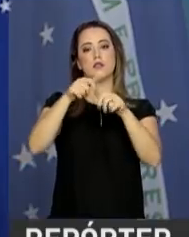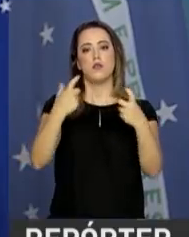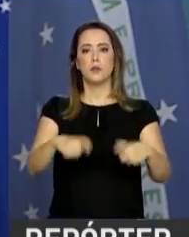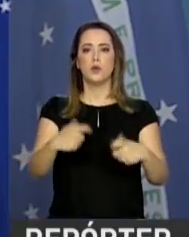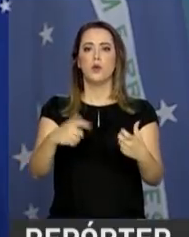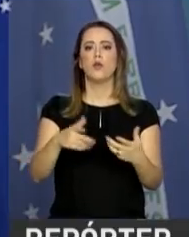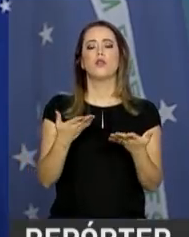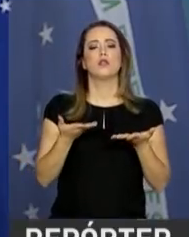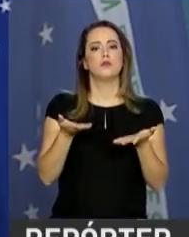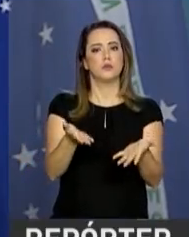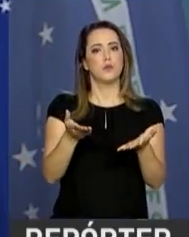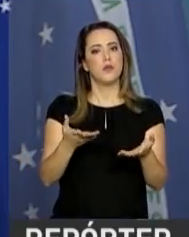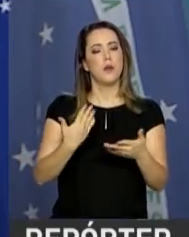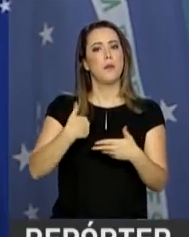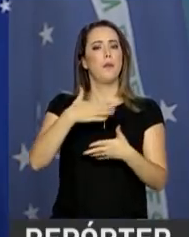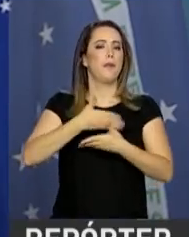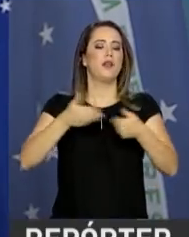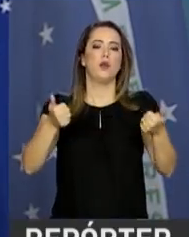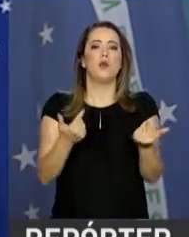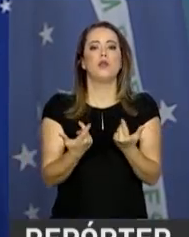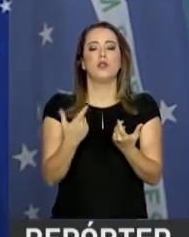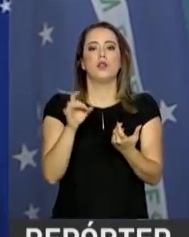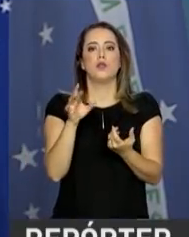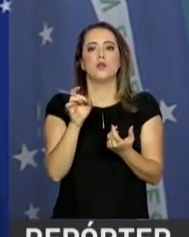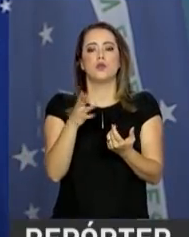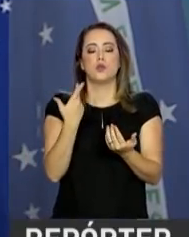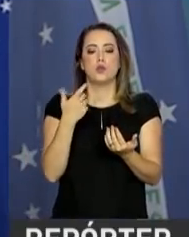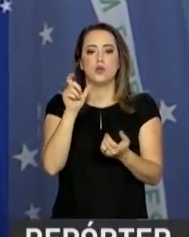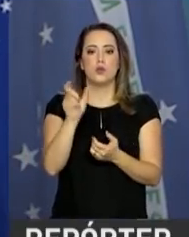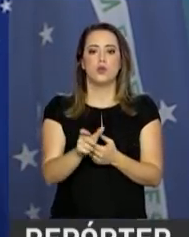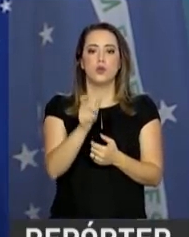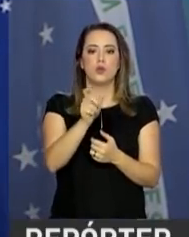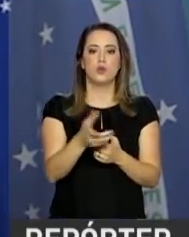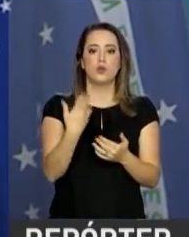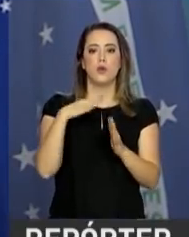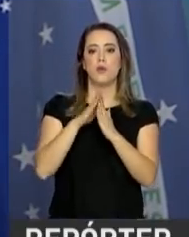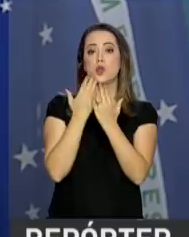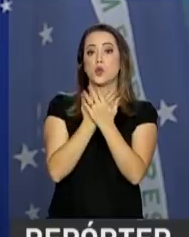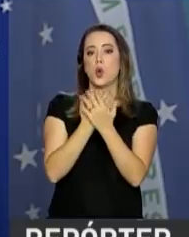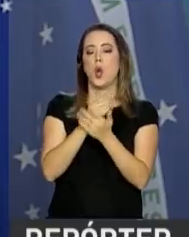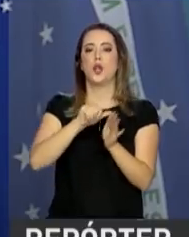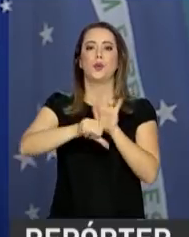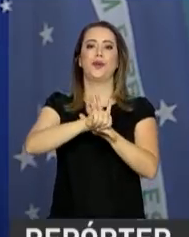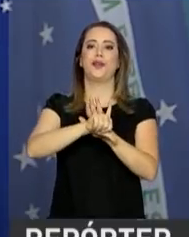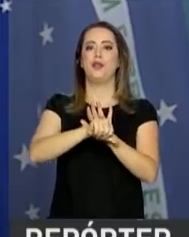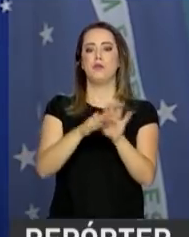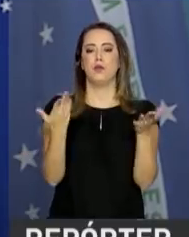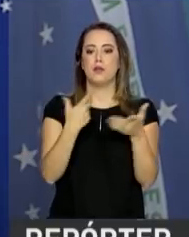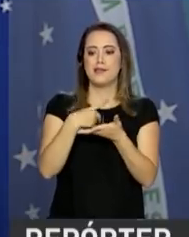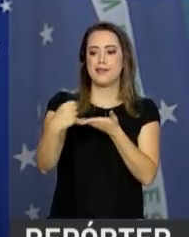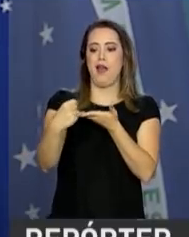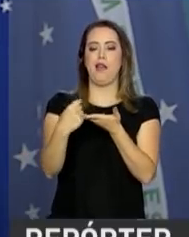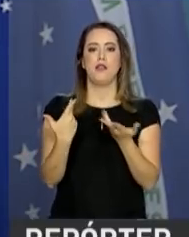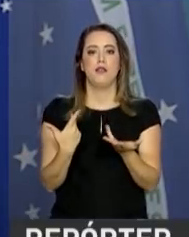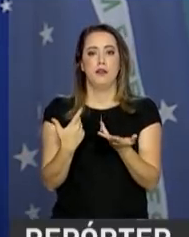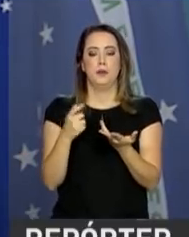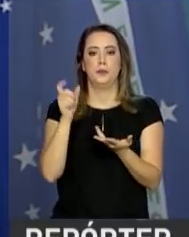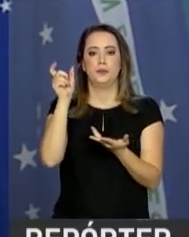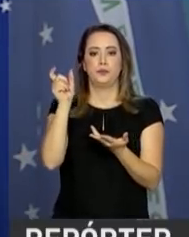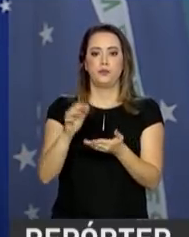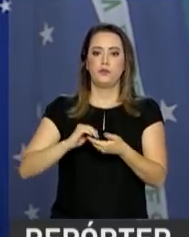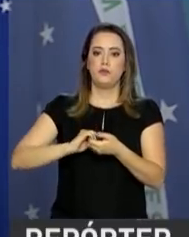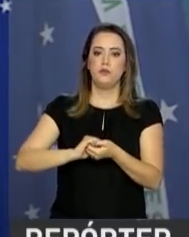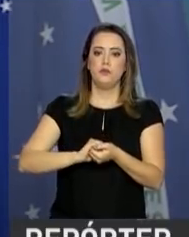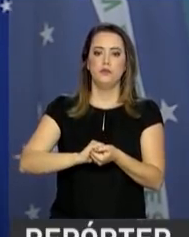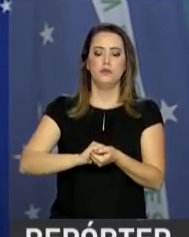local digamos mais tranqüilo que não seja efetivamente uma escola do crime mas quando ele sai e aqui um cumprimento